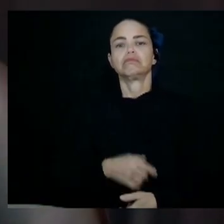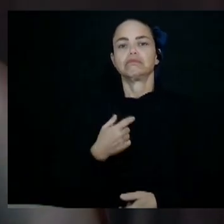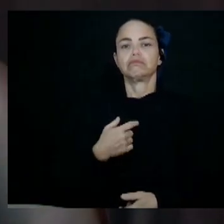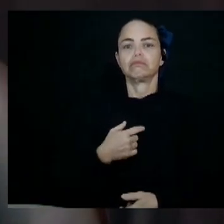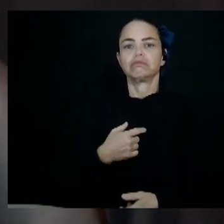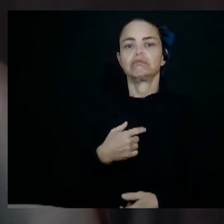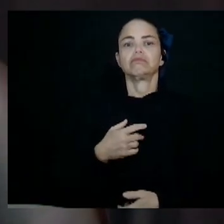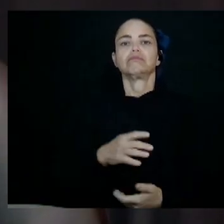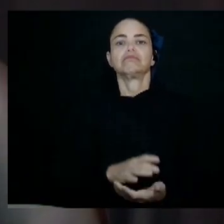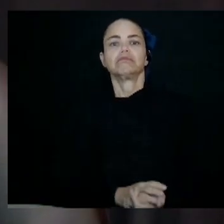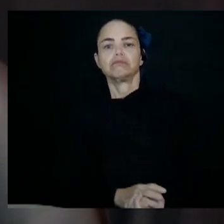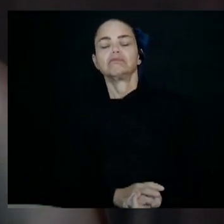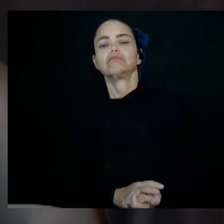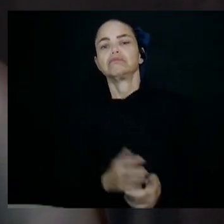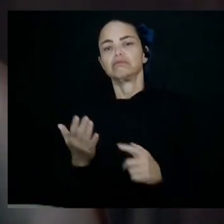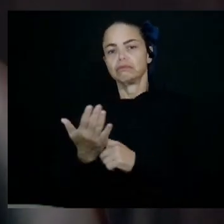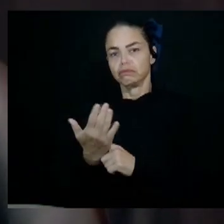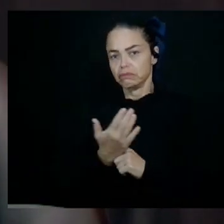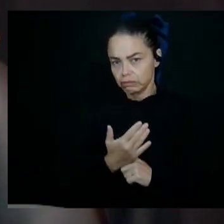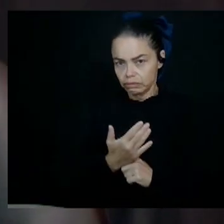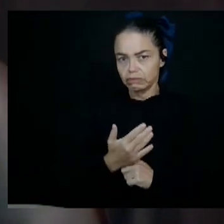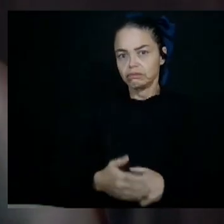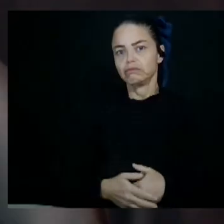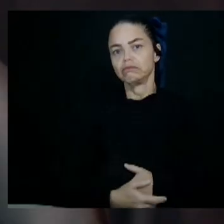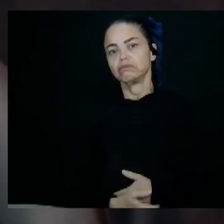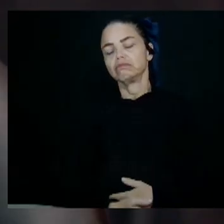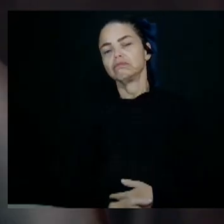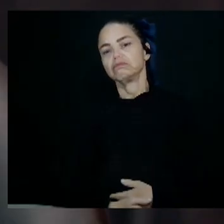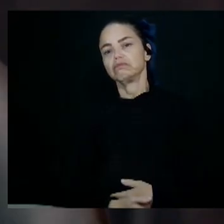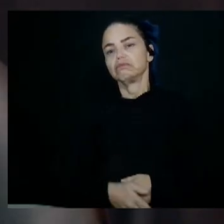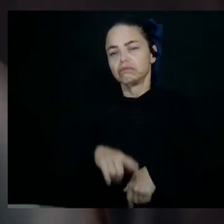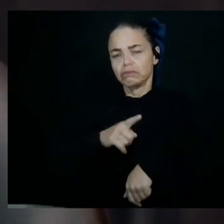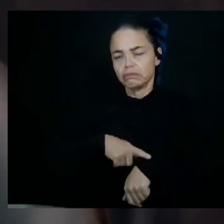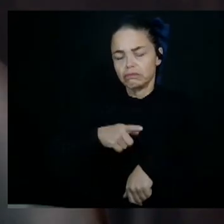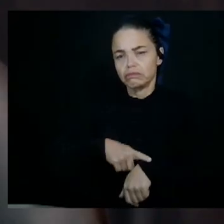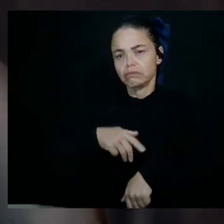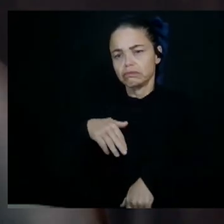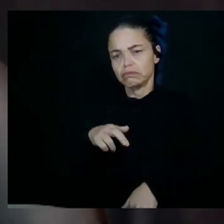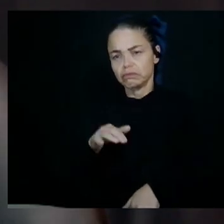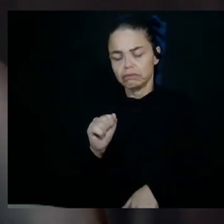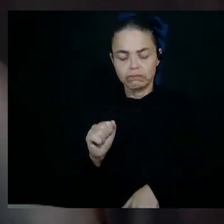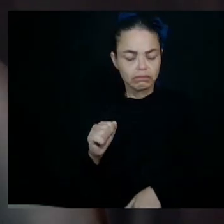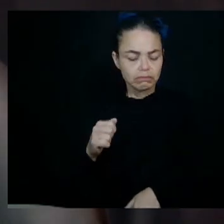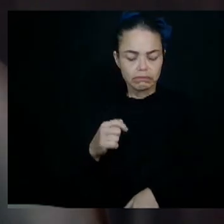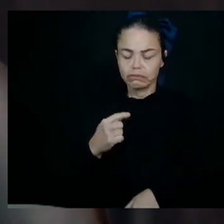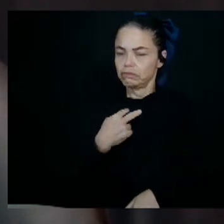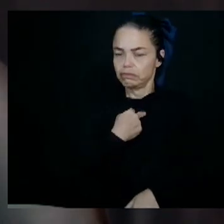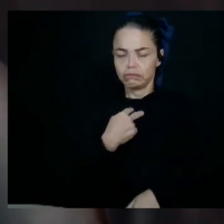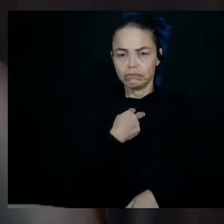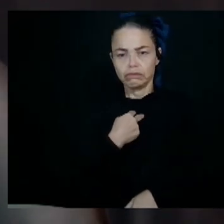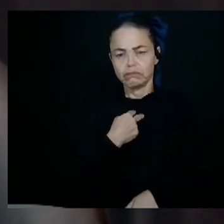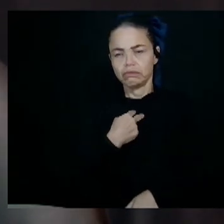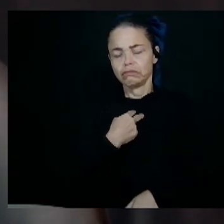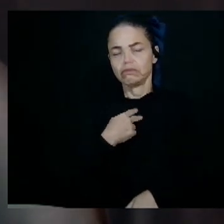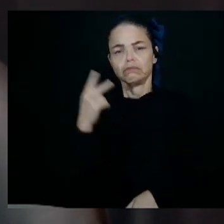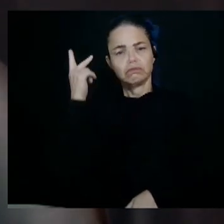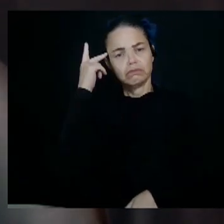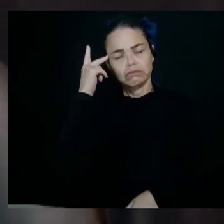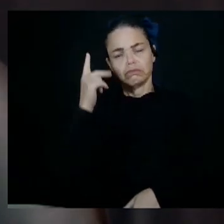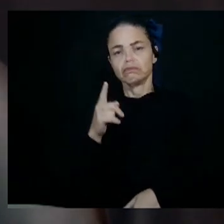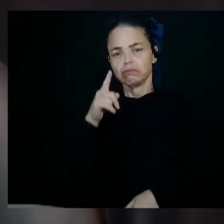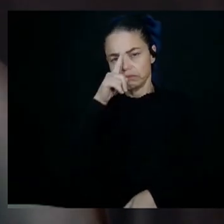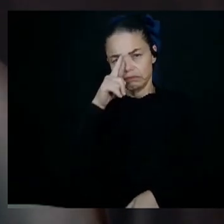caso, que me ajudou. E chegou uma hora que ele falou, Mara, você não pode continuar vindo para São Paulo porque é muito perigoso, tá?